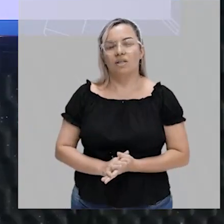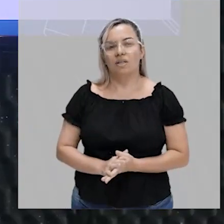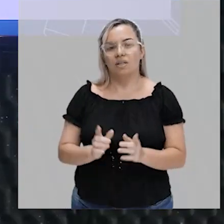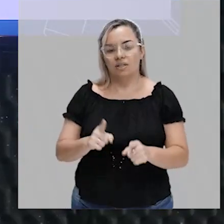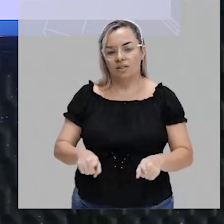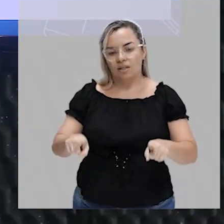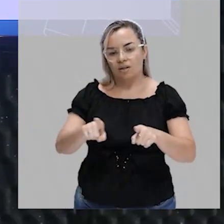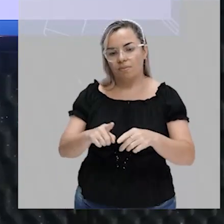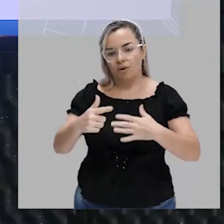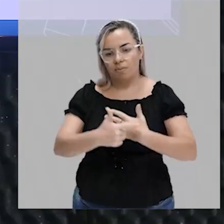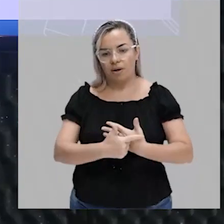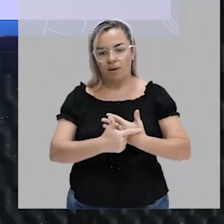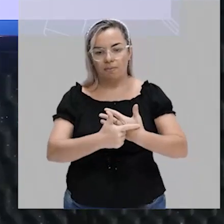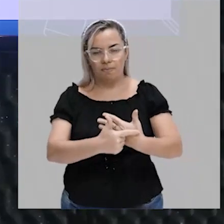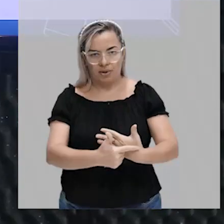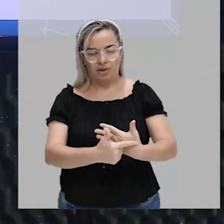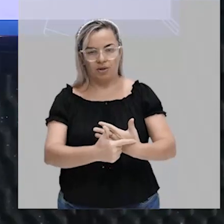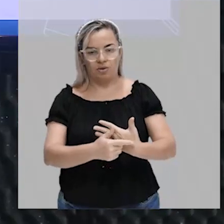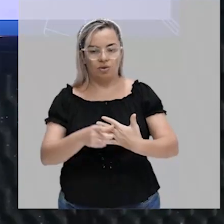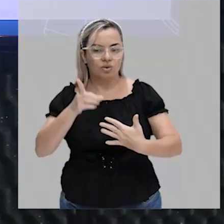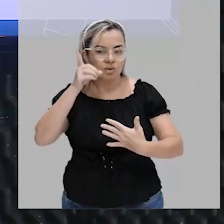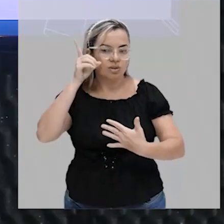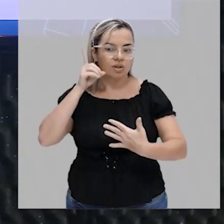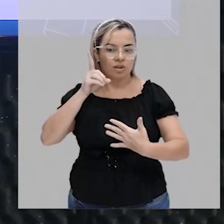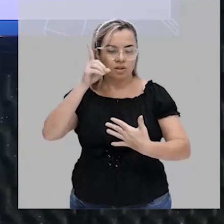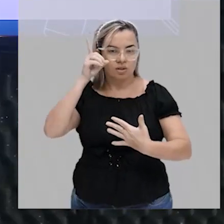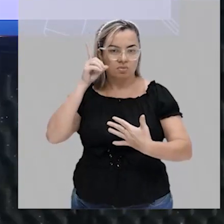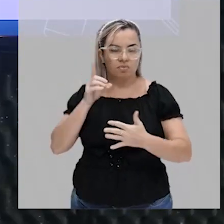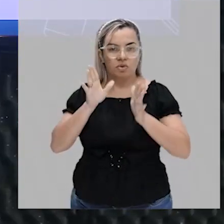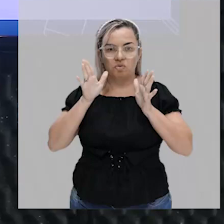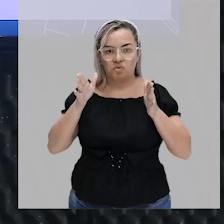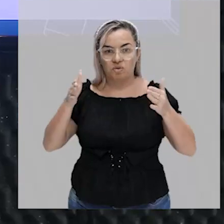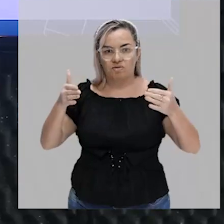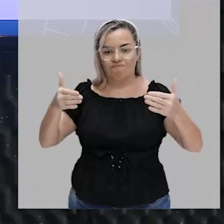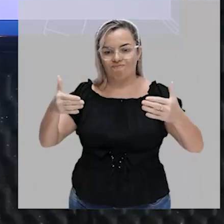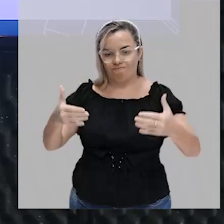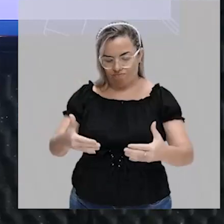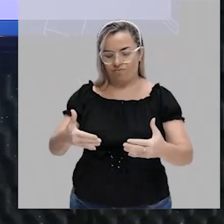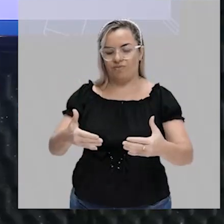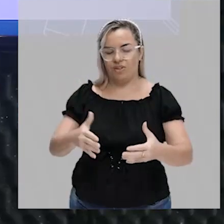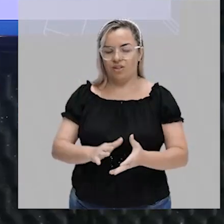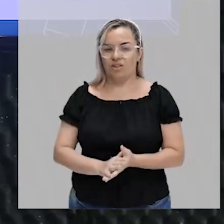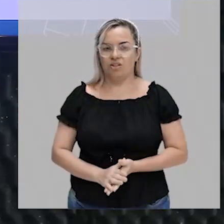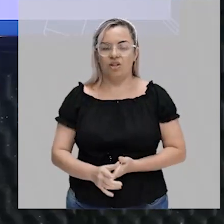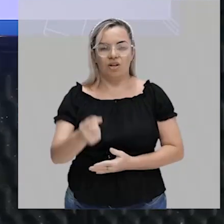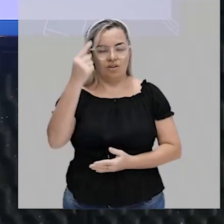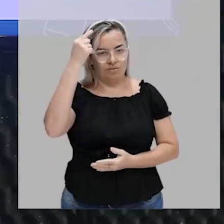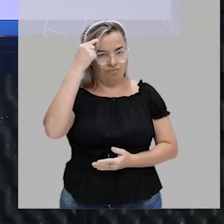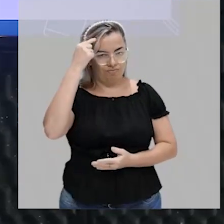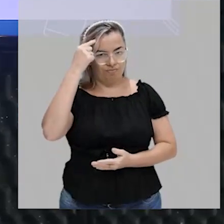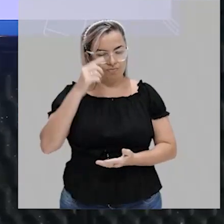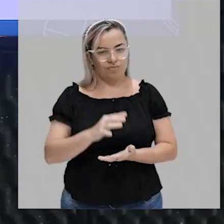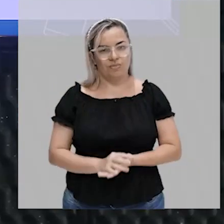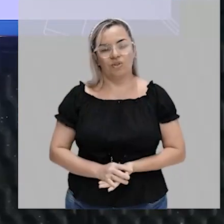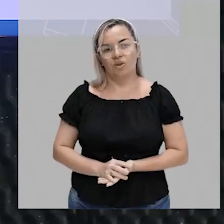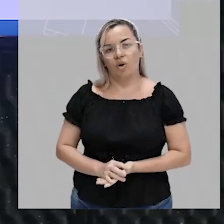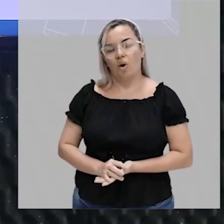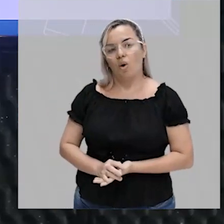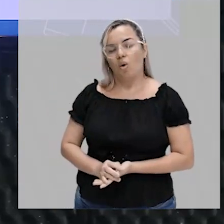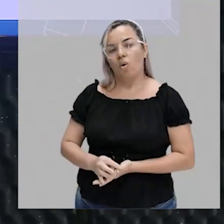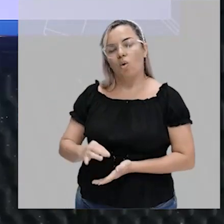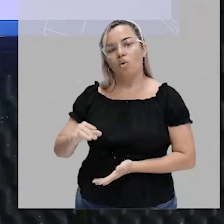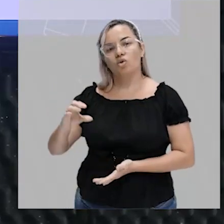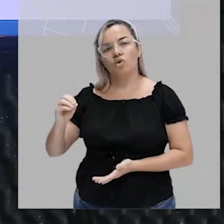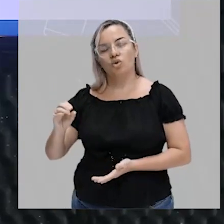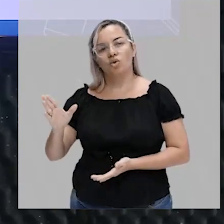Estados Unidos central, né? Quando a gente fala de nova ordem mundial, a gente já imagina logo, né? O tio Sam, a águia apontando para ti, né?